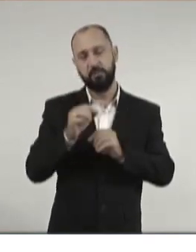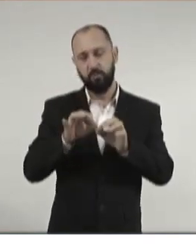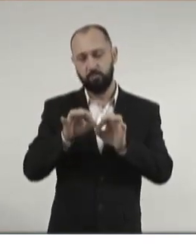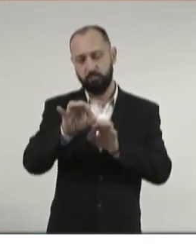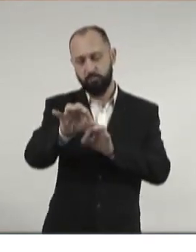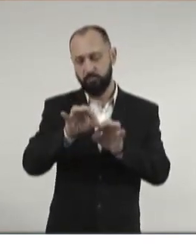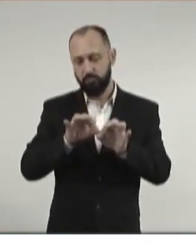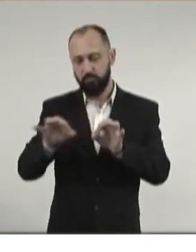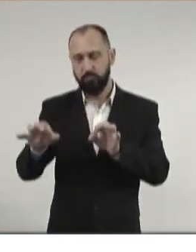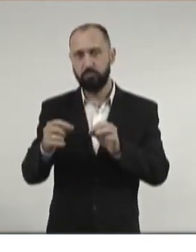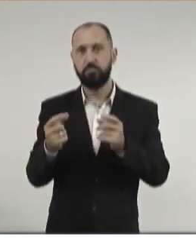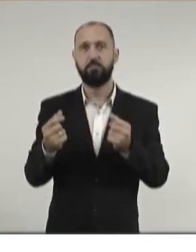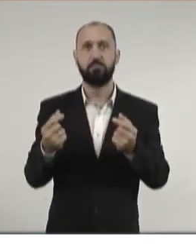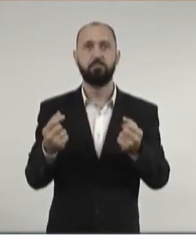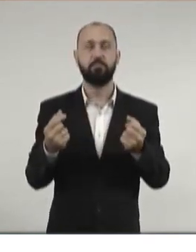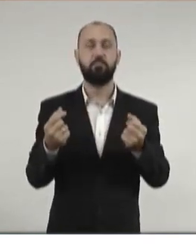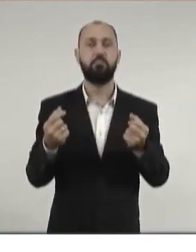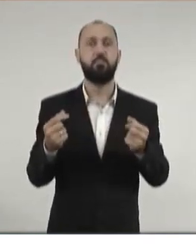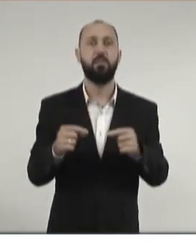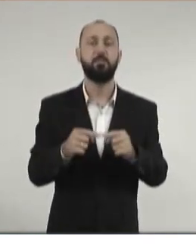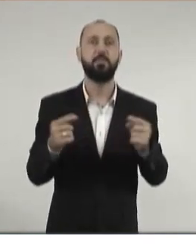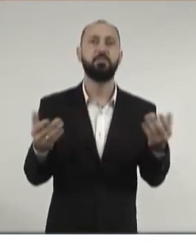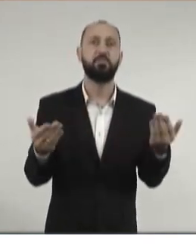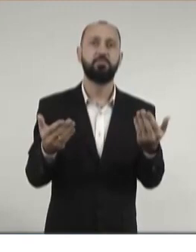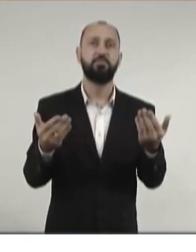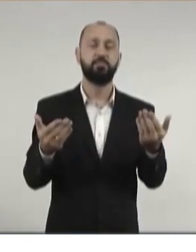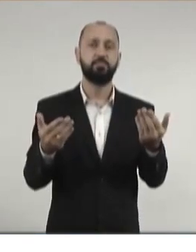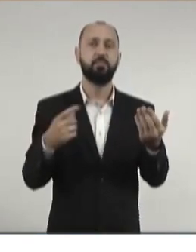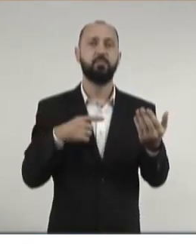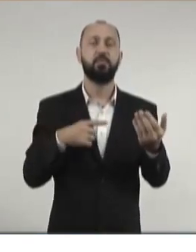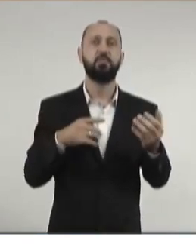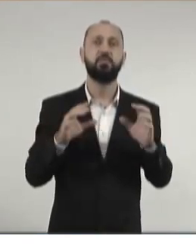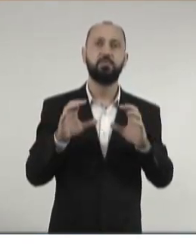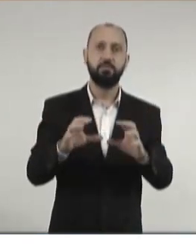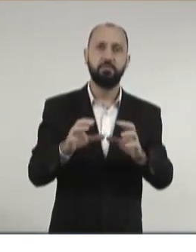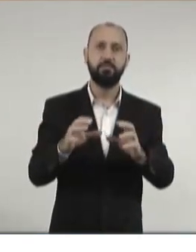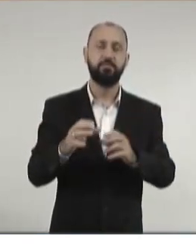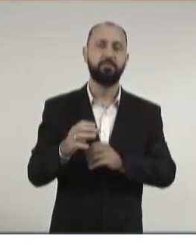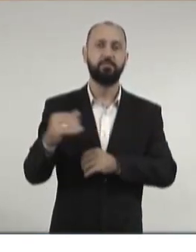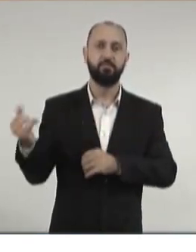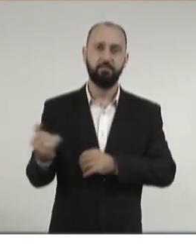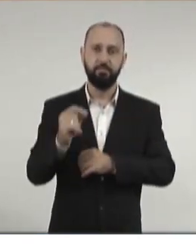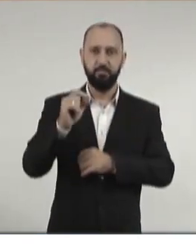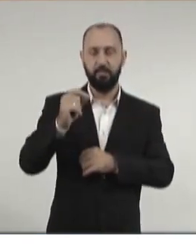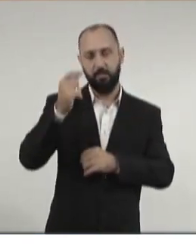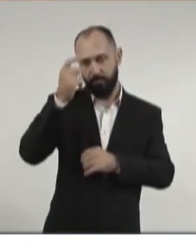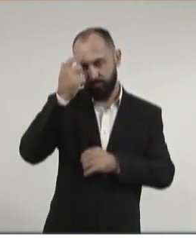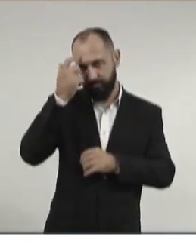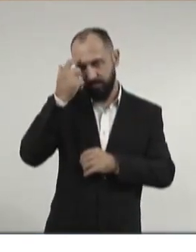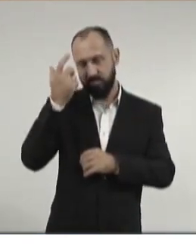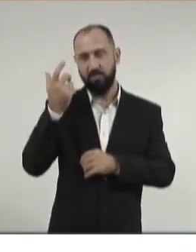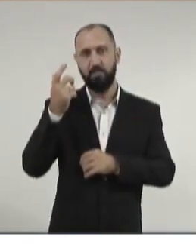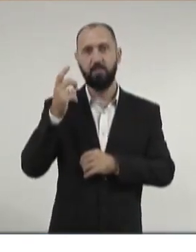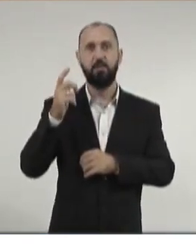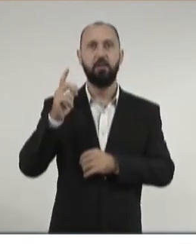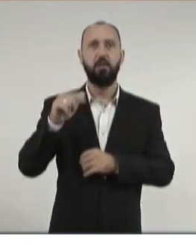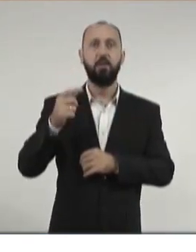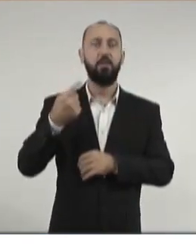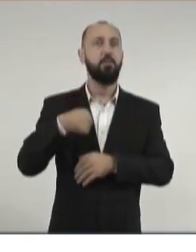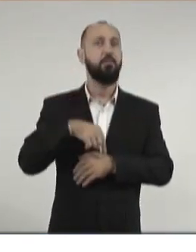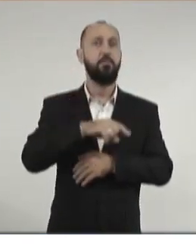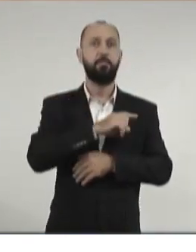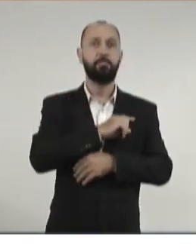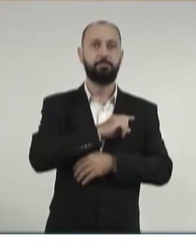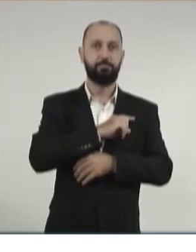tem um valor estabelecido. Mas hoje nós temos um mecanismo muito importante, que eu acredito que é para a